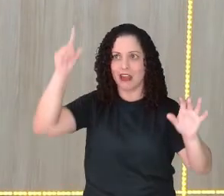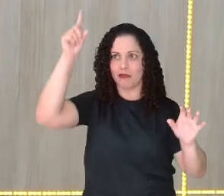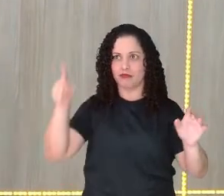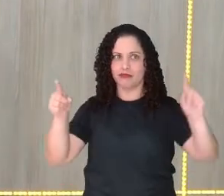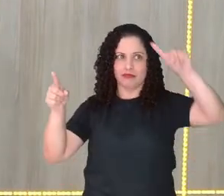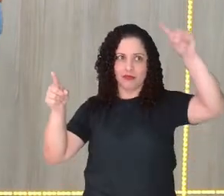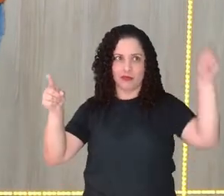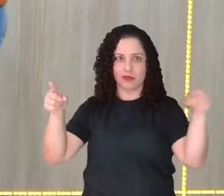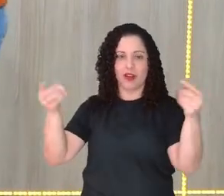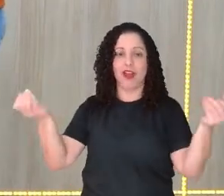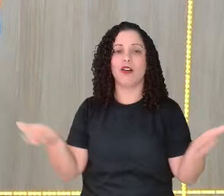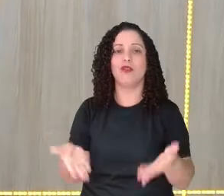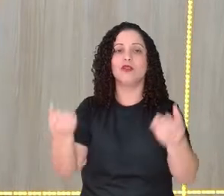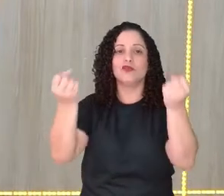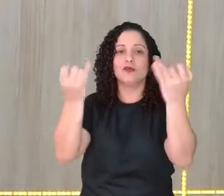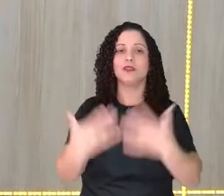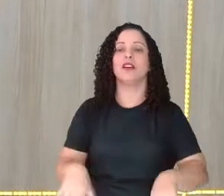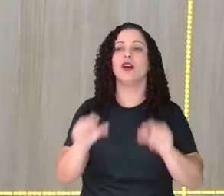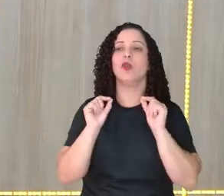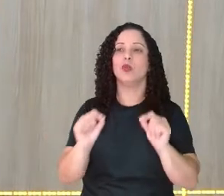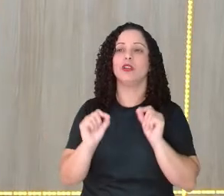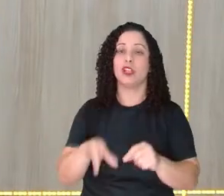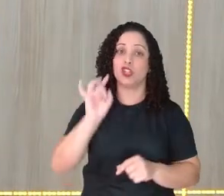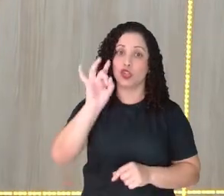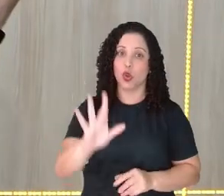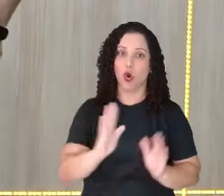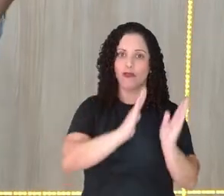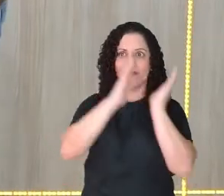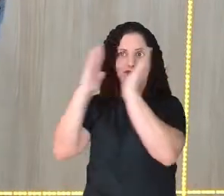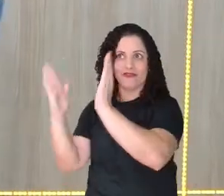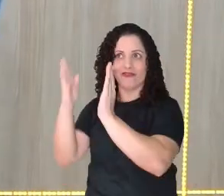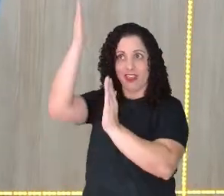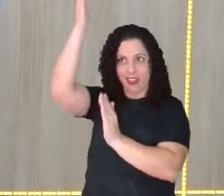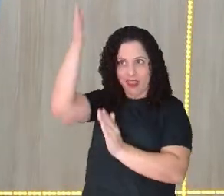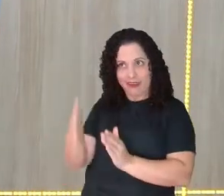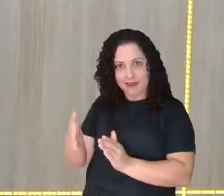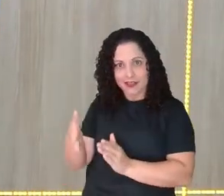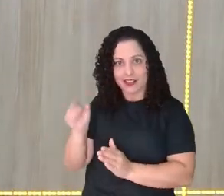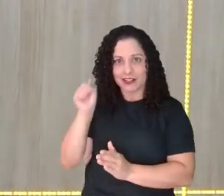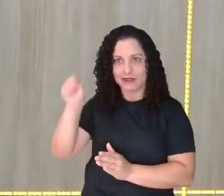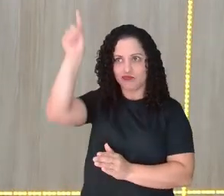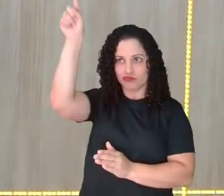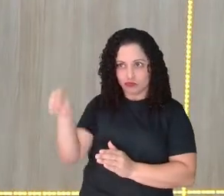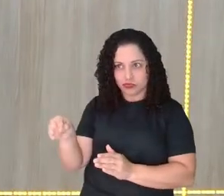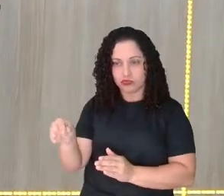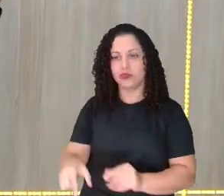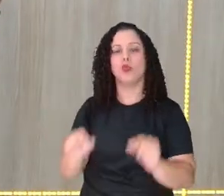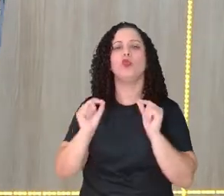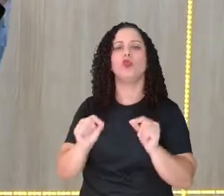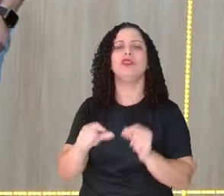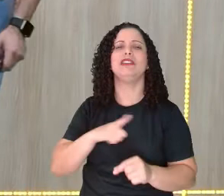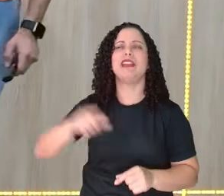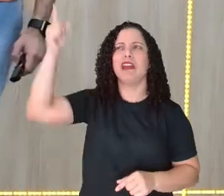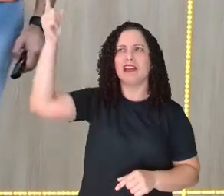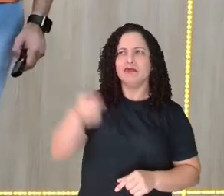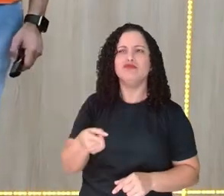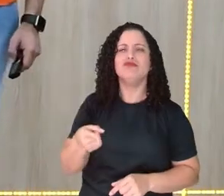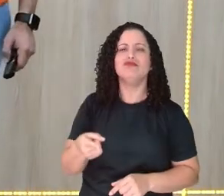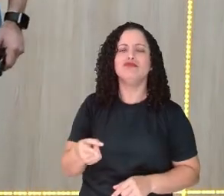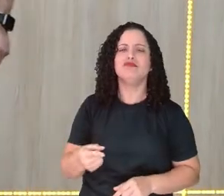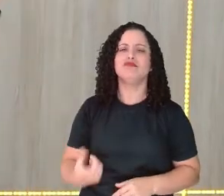vai falar agora somente das linhas poligonais, certo? Nessas linhas poligonais, a gente tem o seguinte, ó,